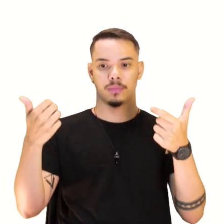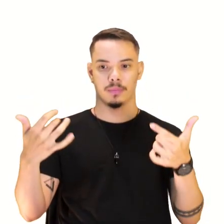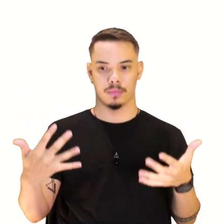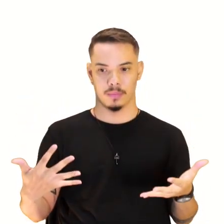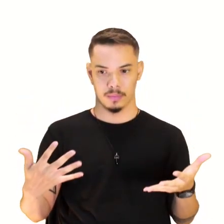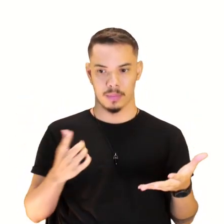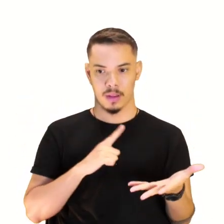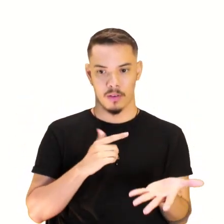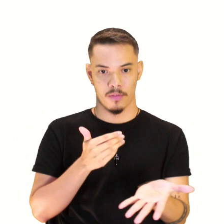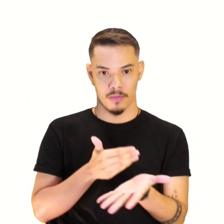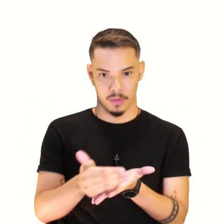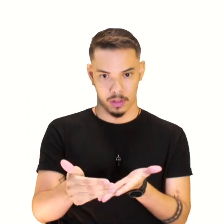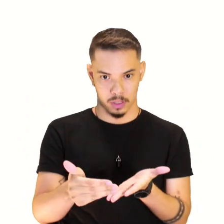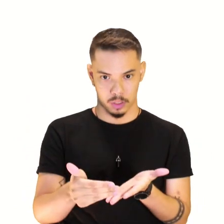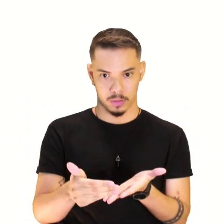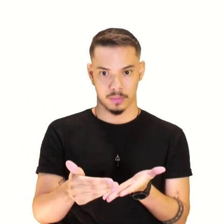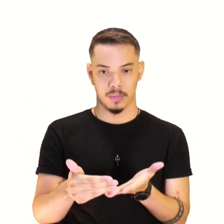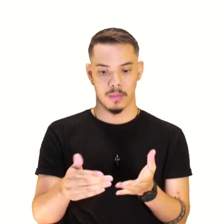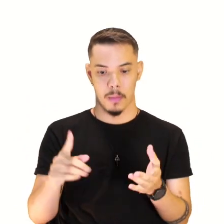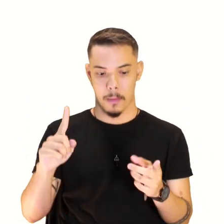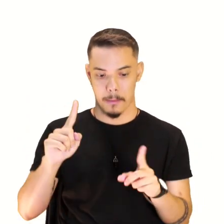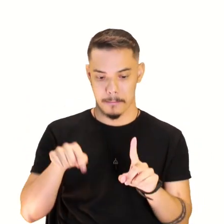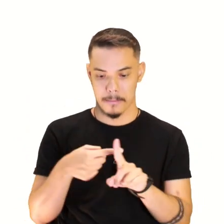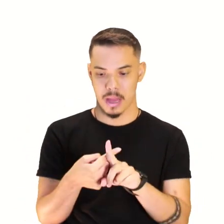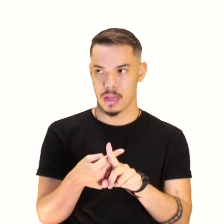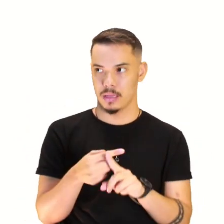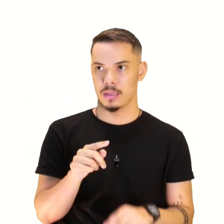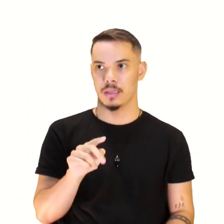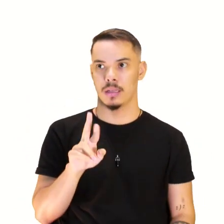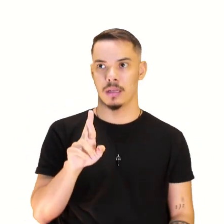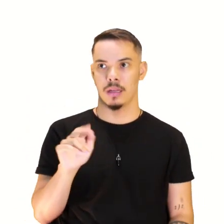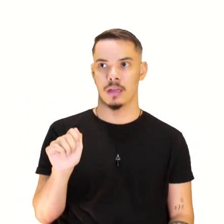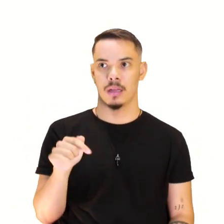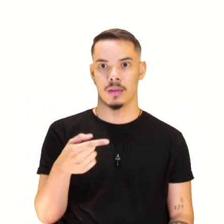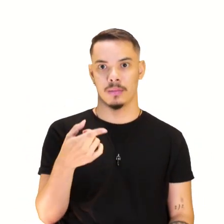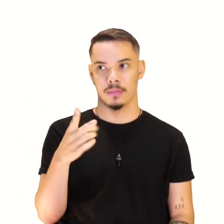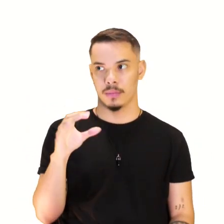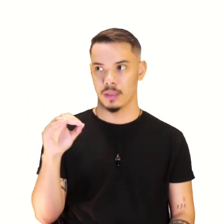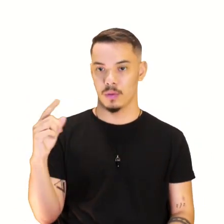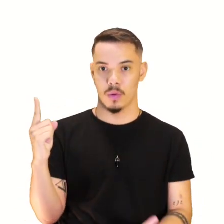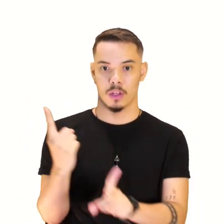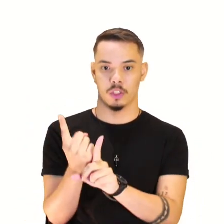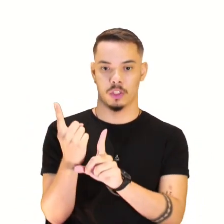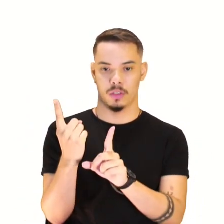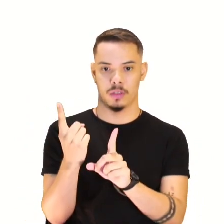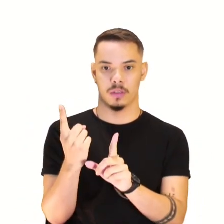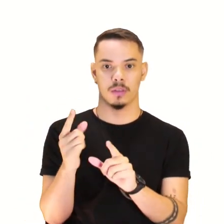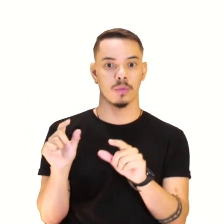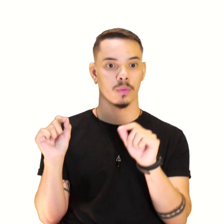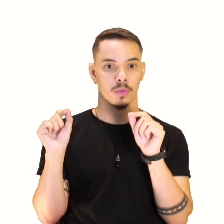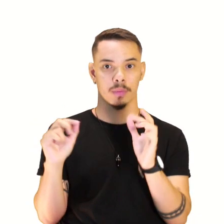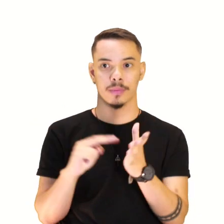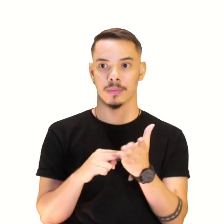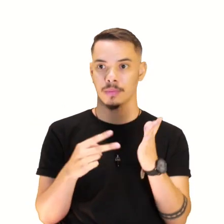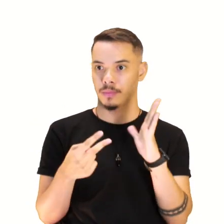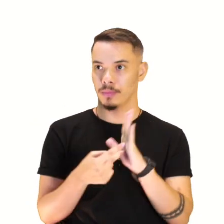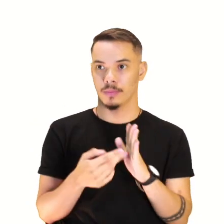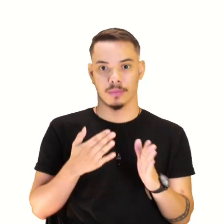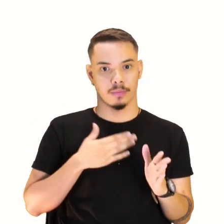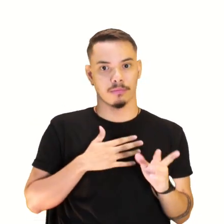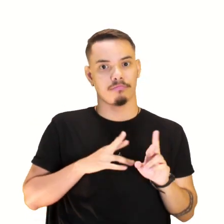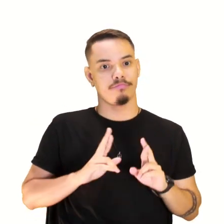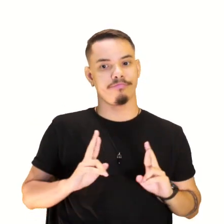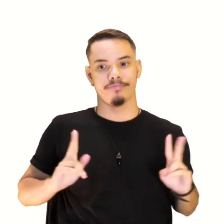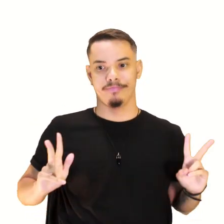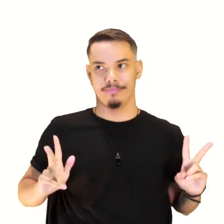da frente, o posterior, mais uma razão e achei o outro termo da frente, então a minha razão é a diferença